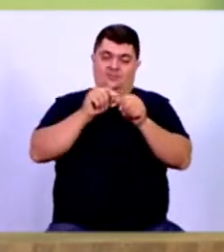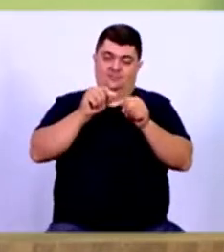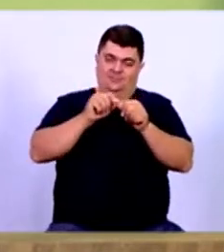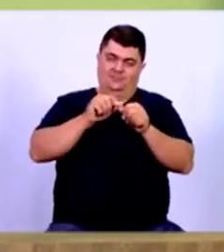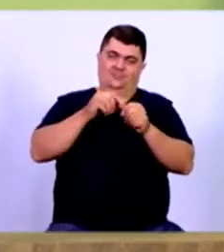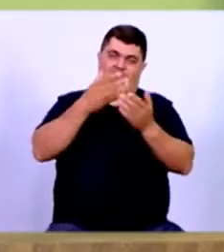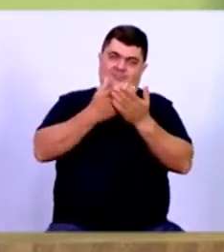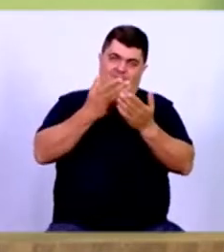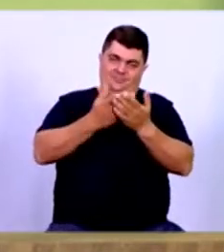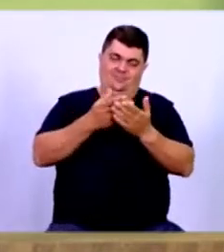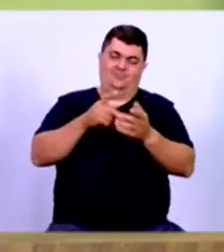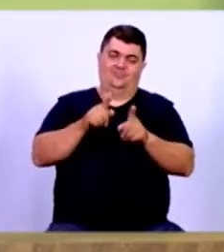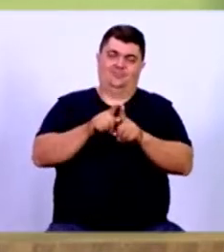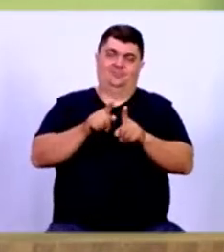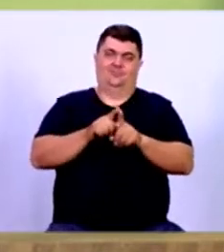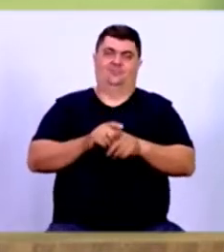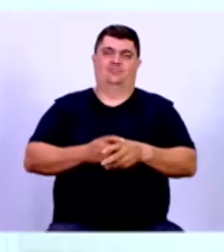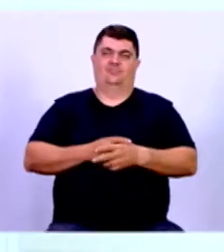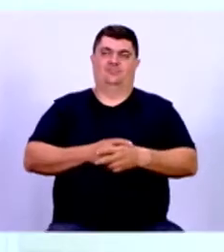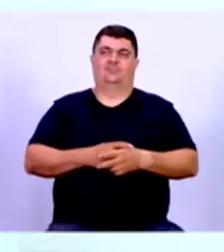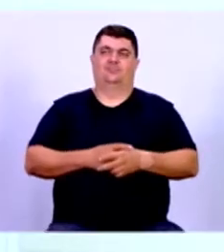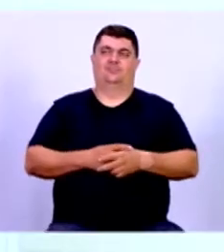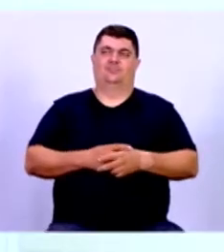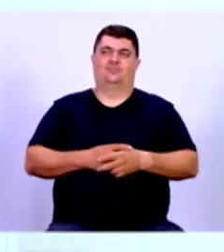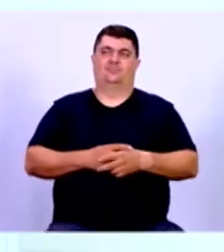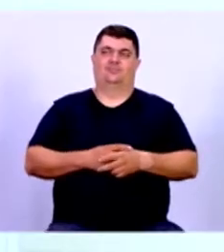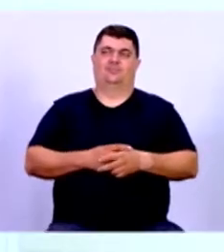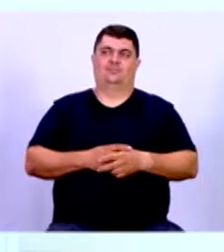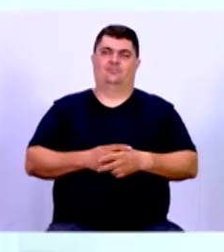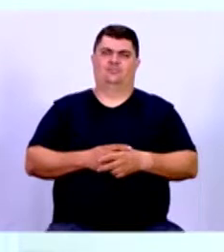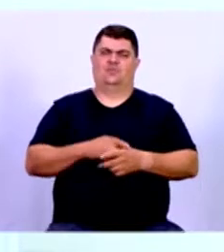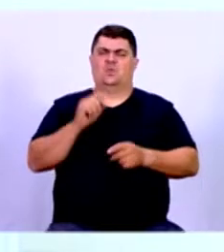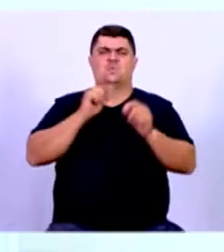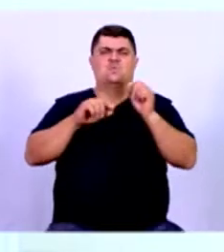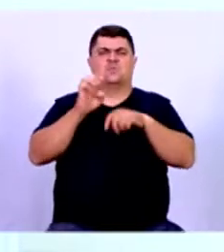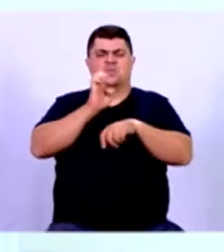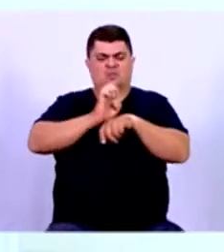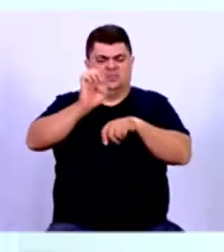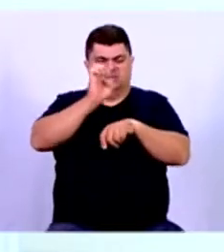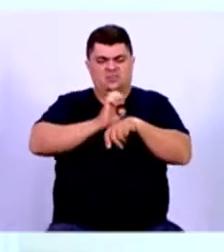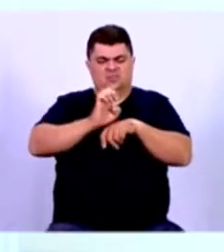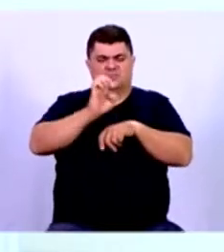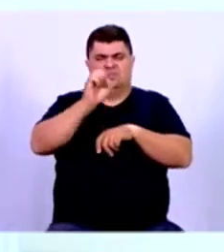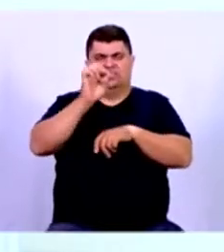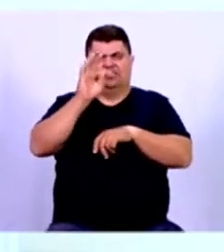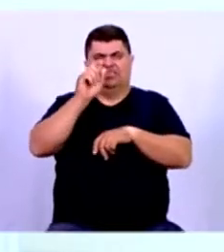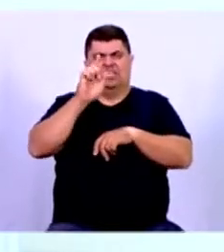correr atrás para conseguir as coisas. Muito bem. E o que é o estágio?